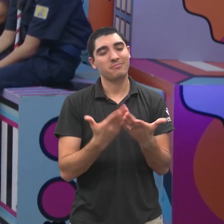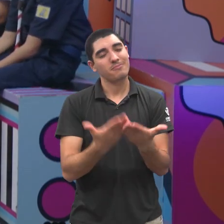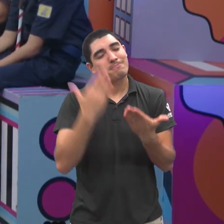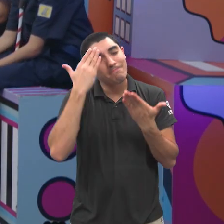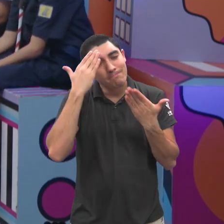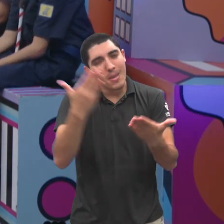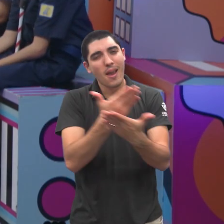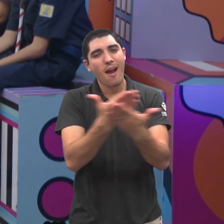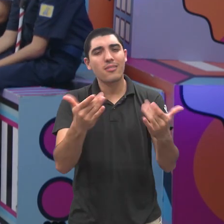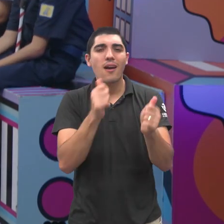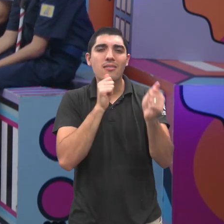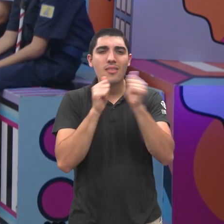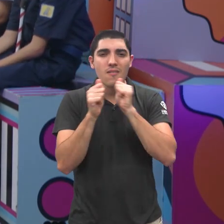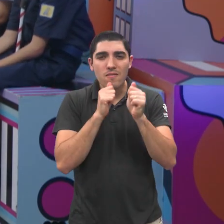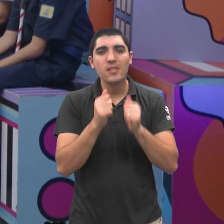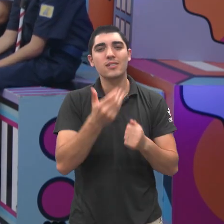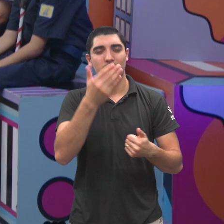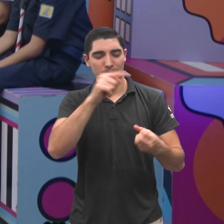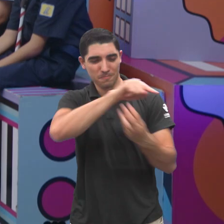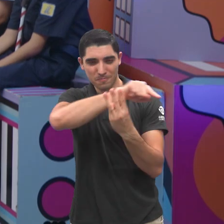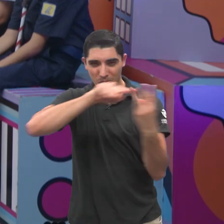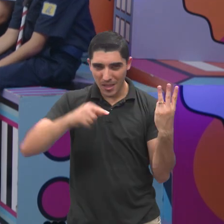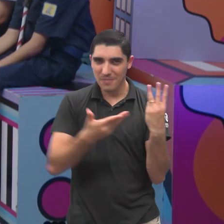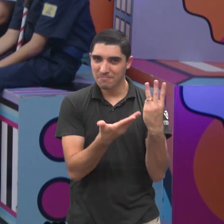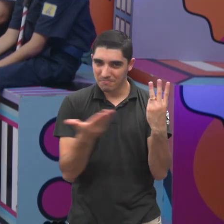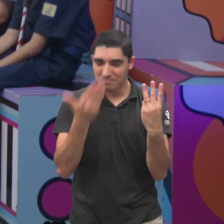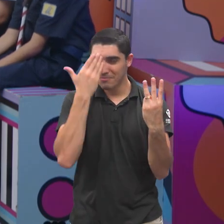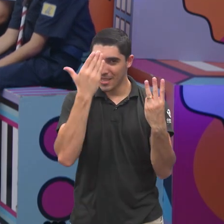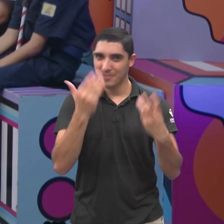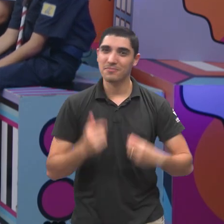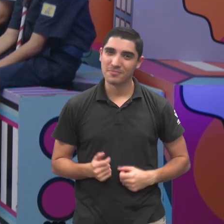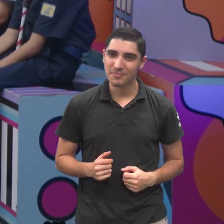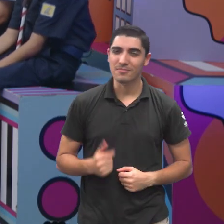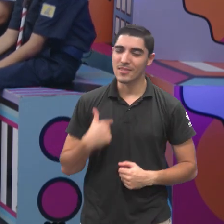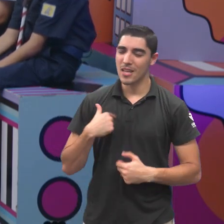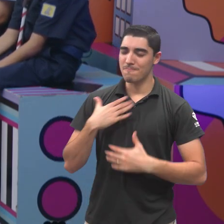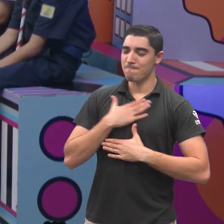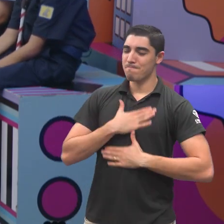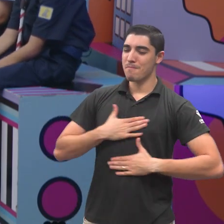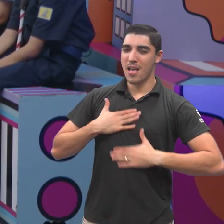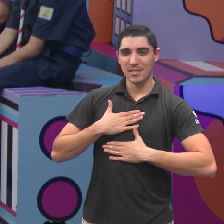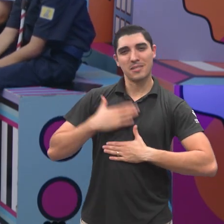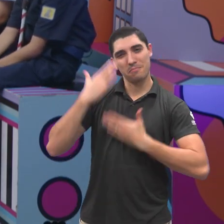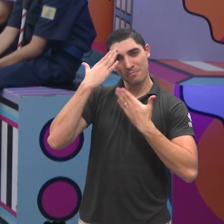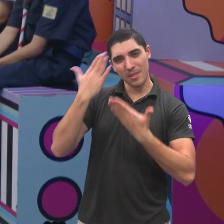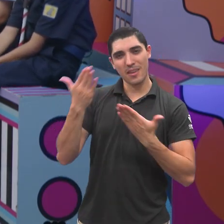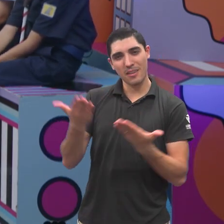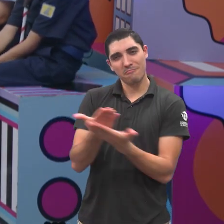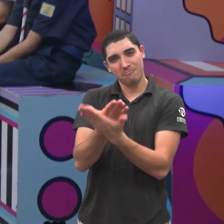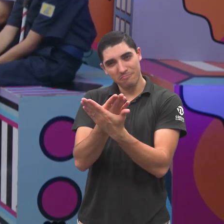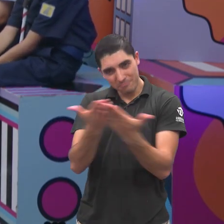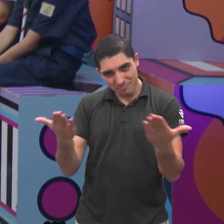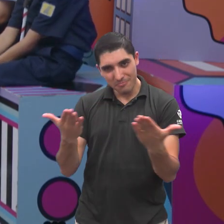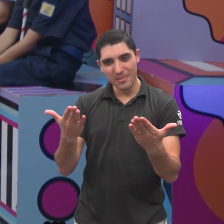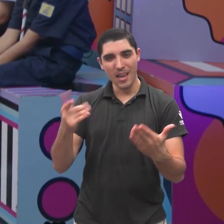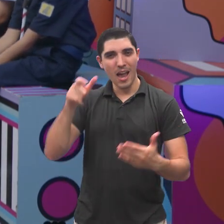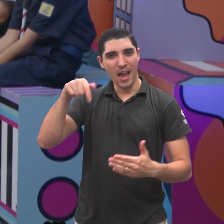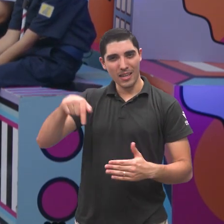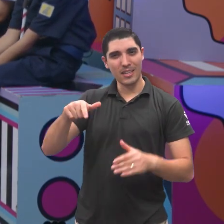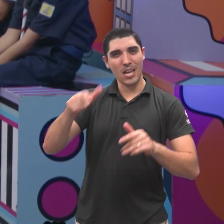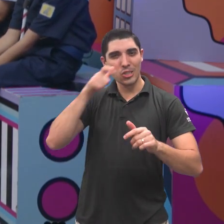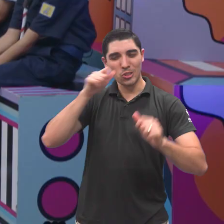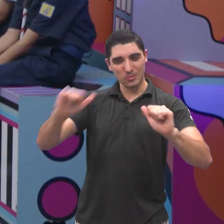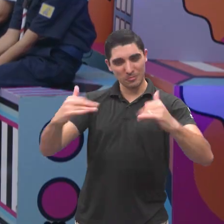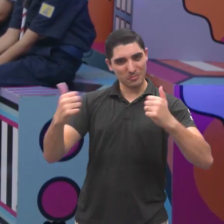acompanhando. Obrigado, pessoal, pela entrevista de vocês, Bacos, Rafa e Andrew. Foi um enorme prazer estar aqui falando com a galera aí do